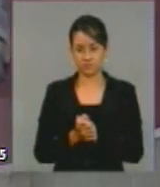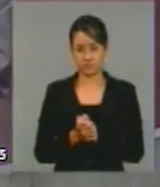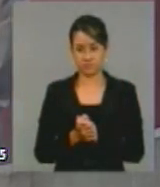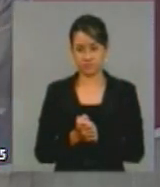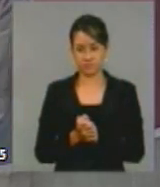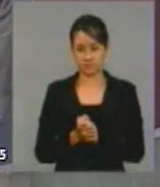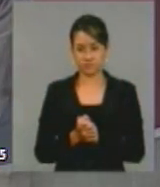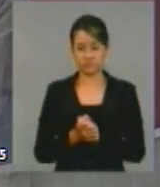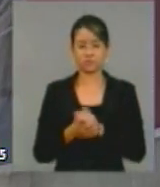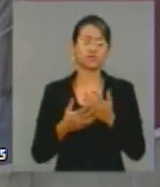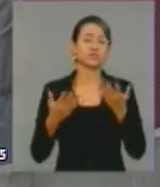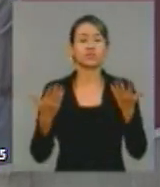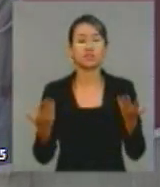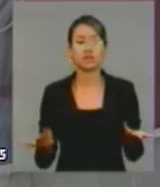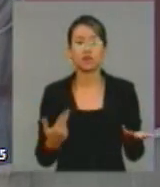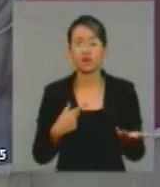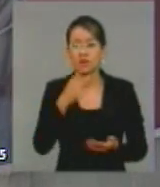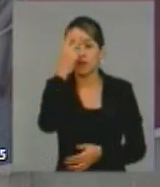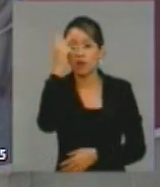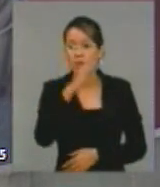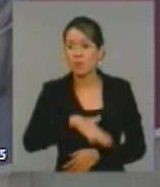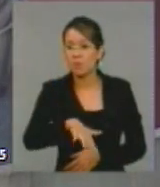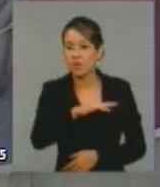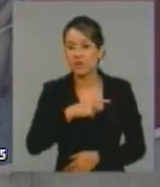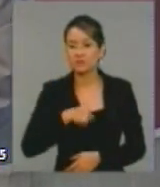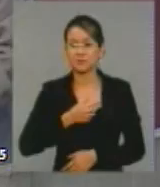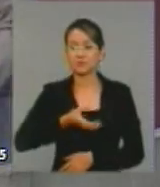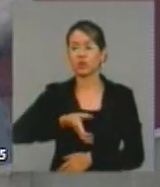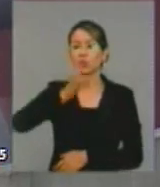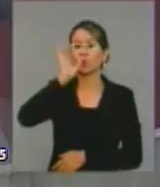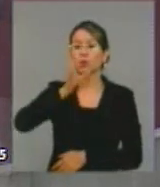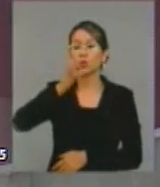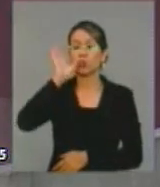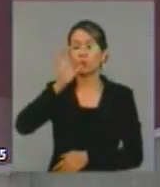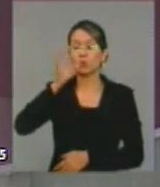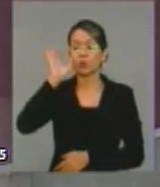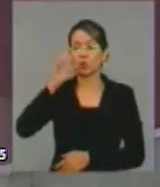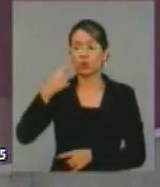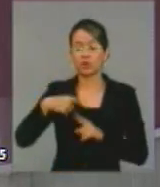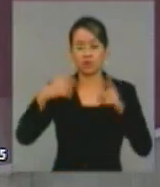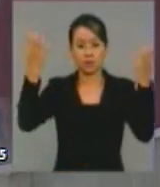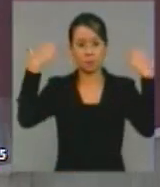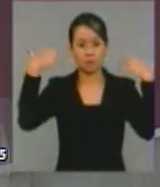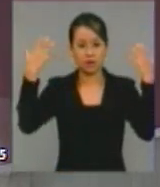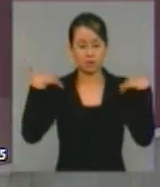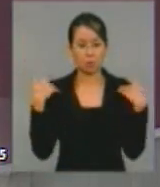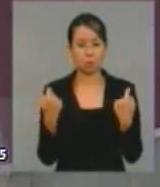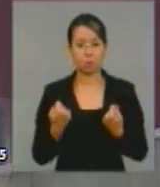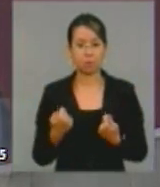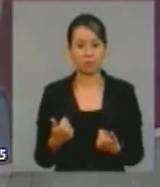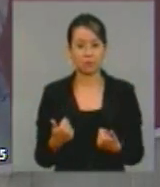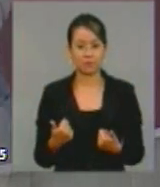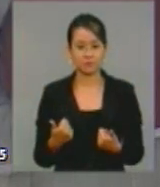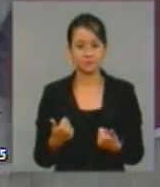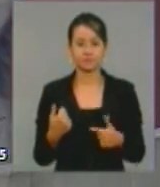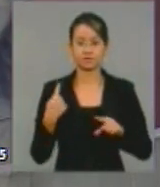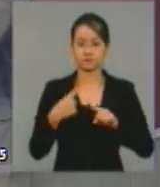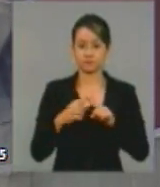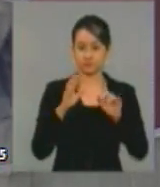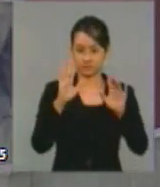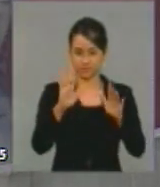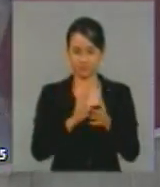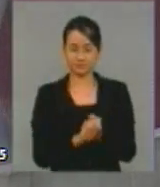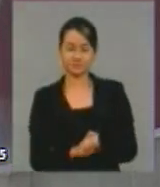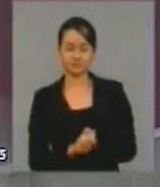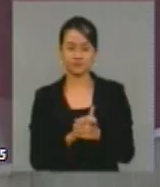20 anos, mas não foi porque o povo está tomando mais água, está tomando mais banho, porque, inclusive, é injusto, deputado Carlos Felipe, que lá no sertão,